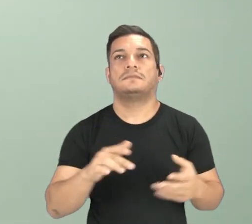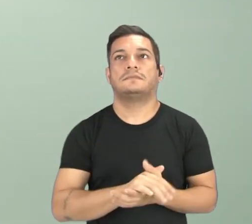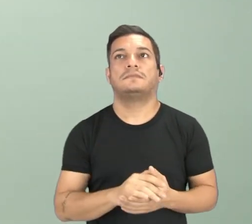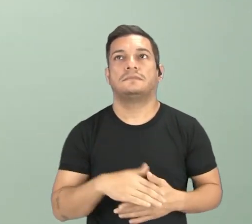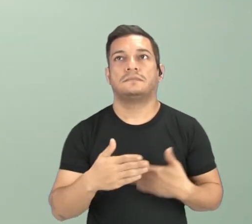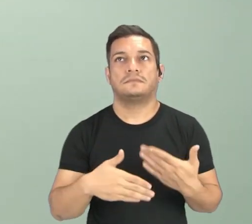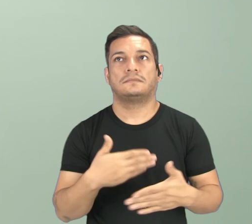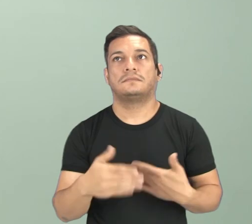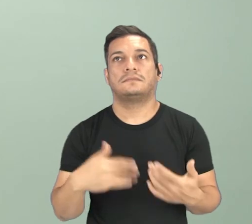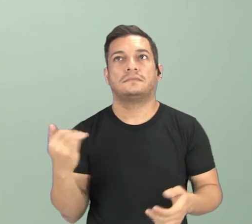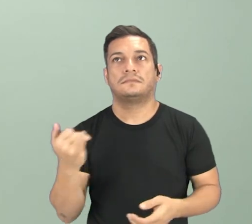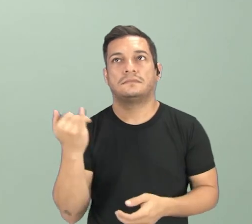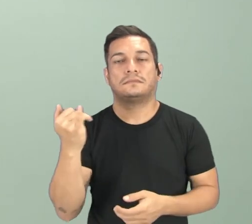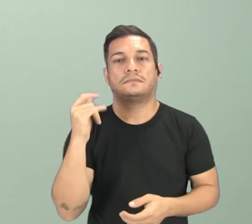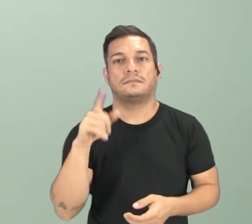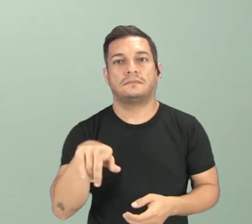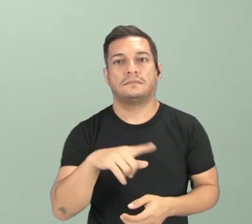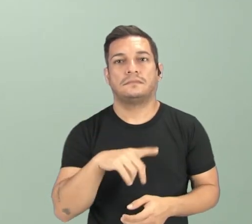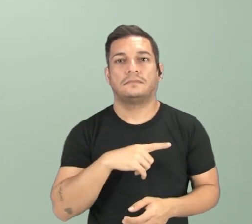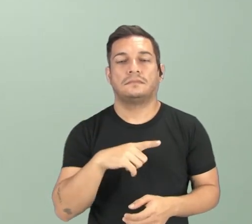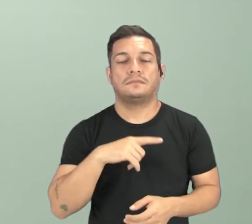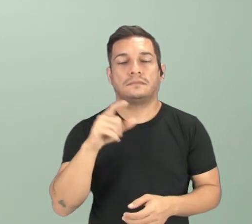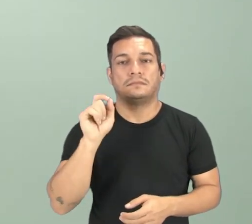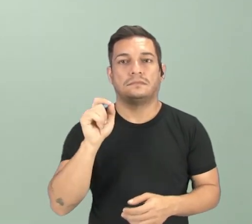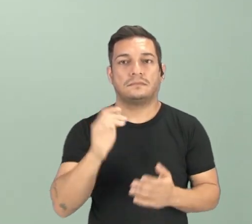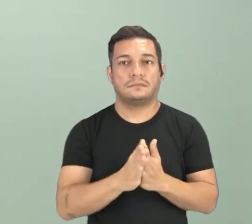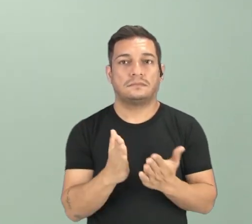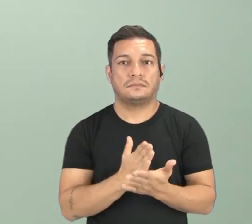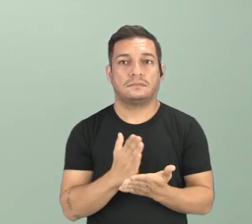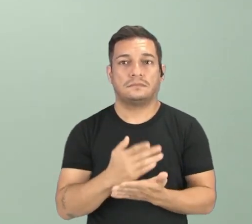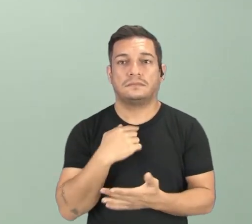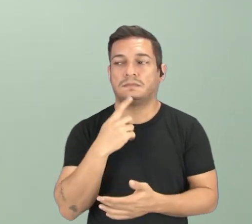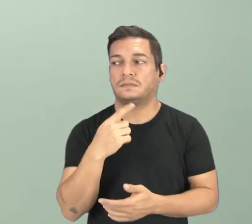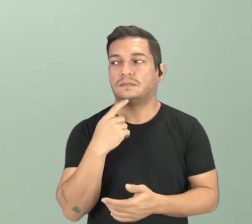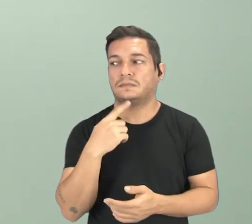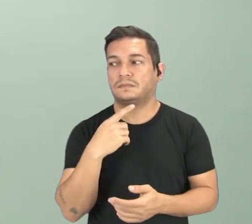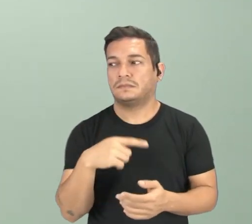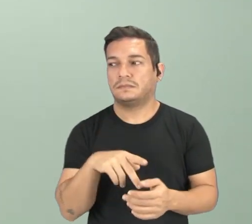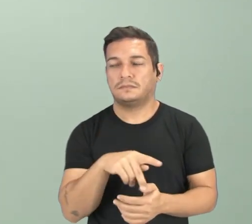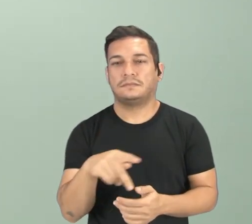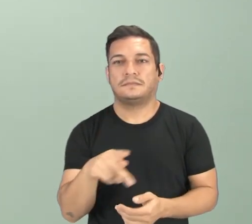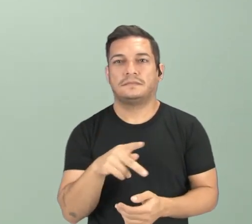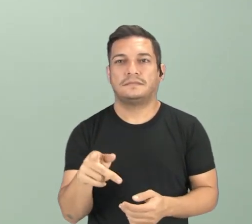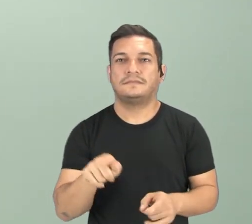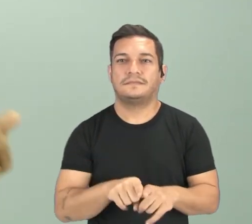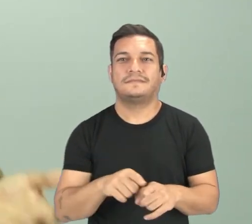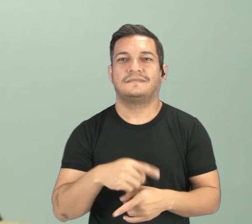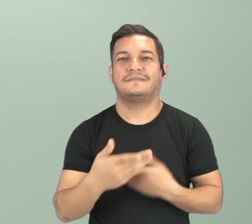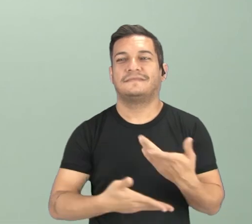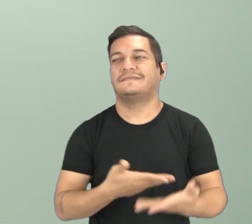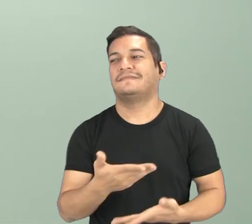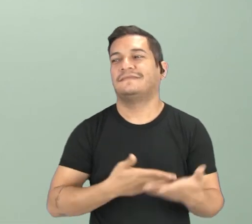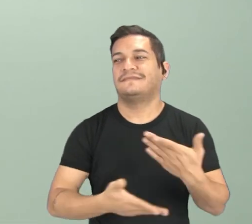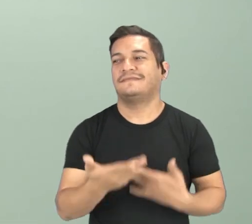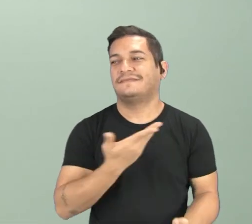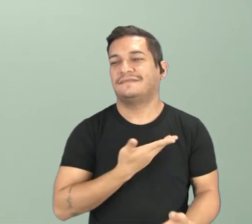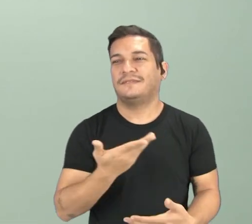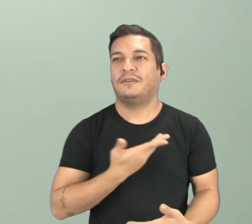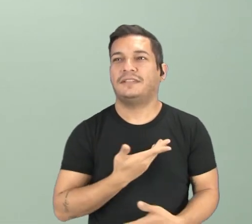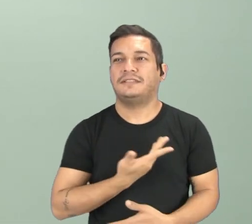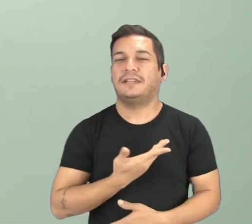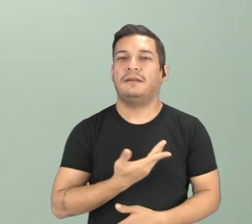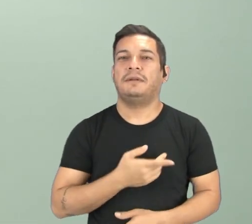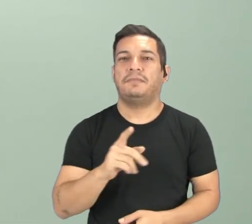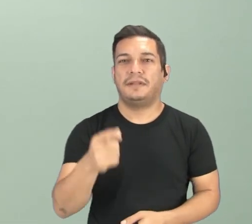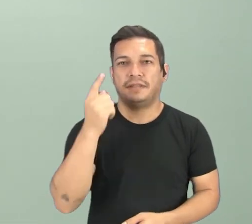longo das aulas, é importante, né, você pegar os seus livros, tirar dúvida com os professores, interagir com seus amigos, enfim, para